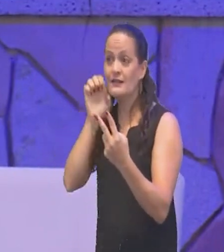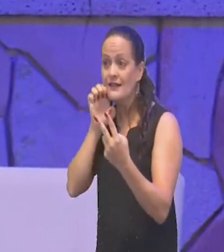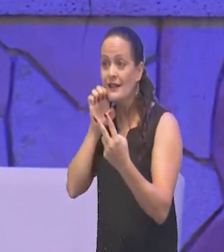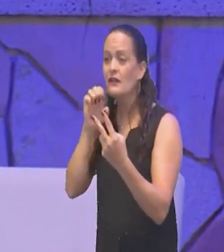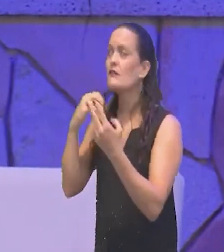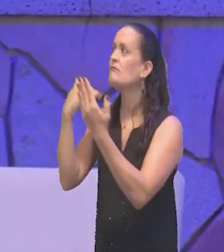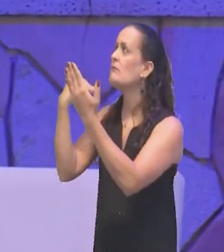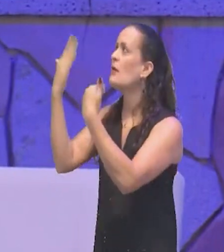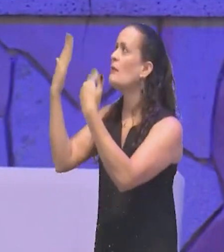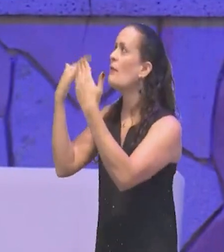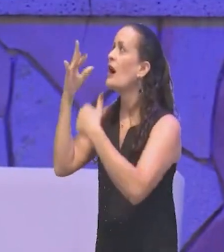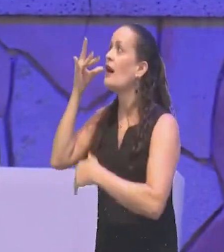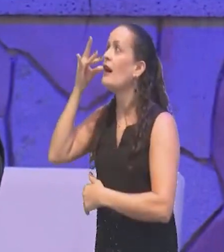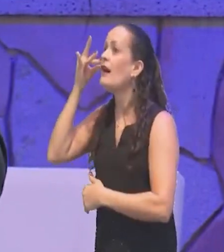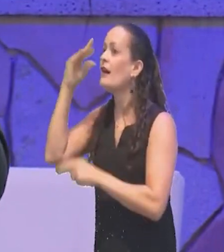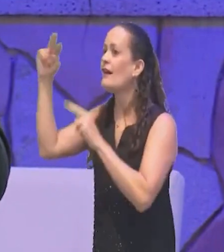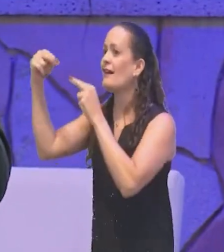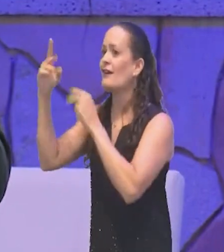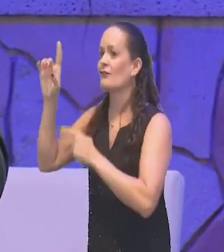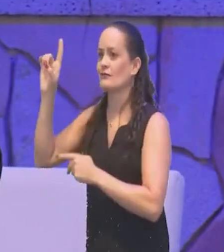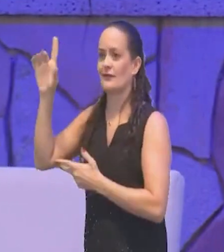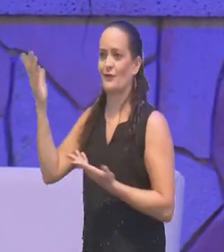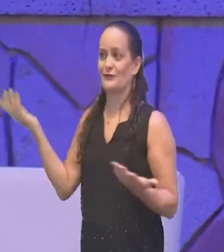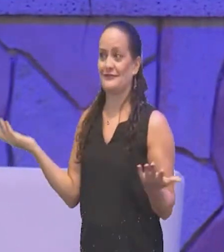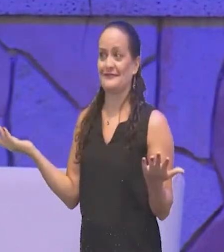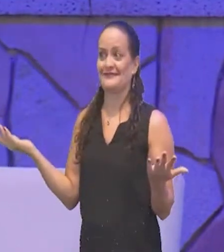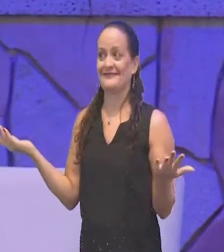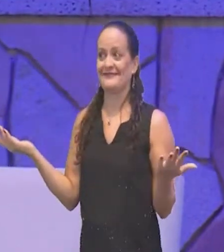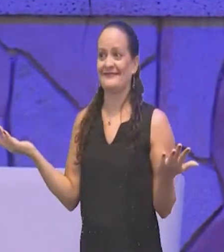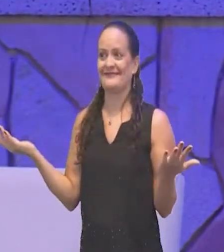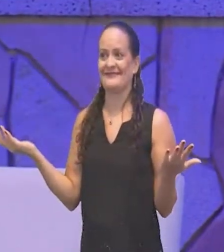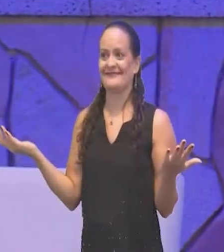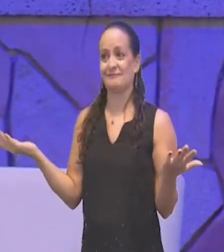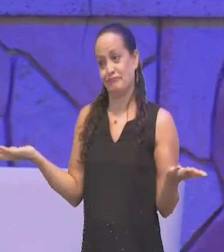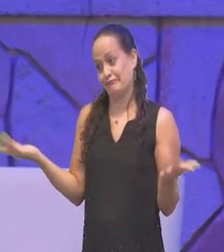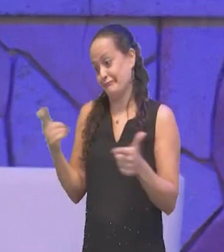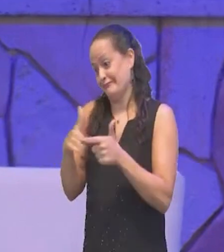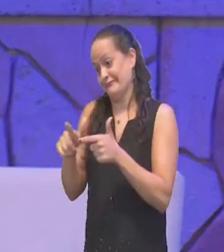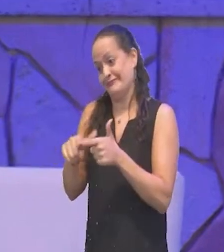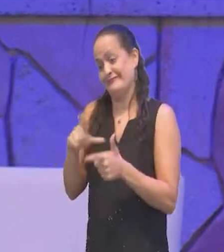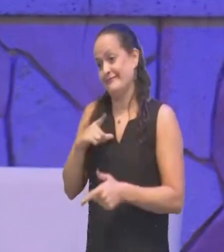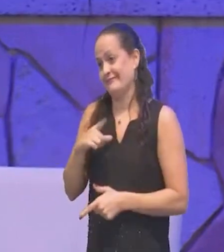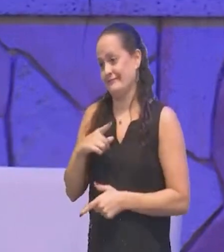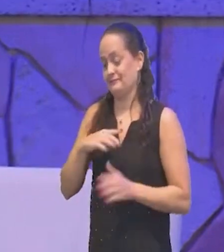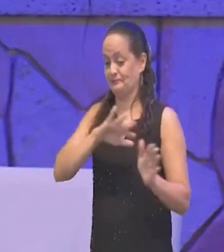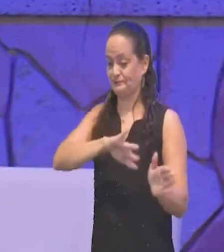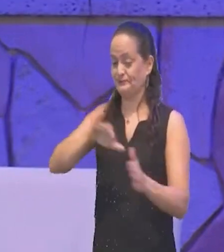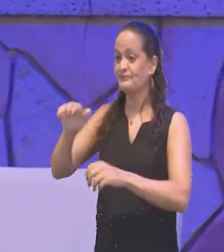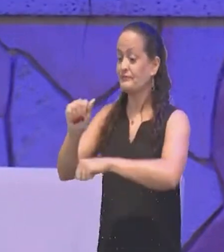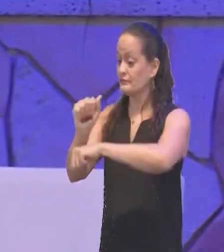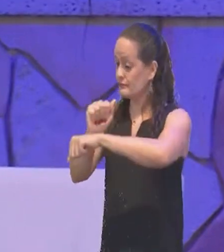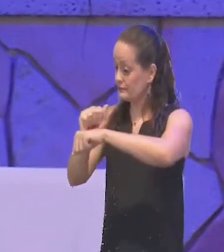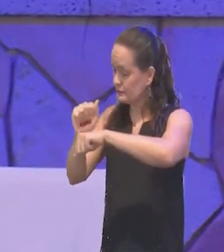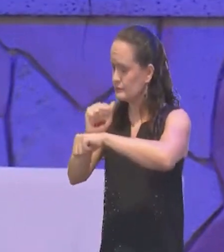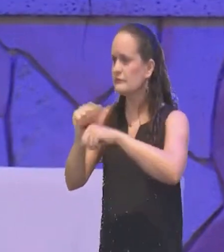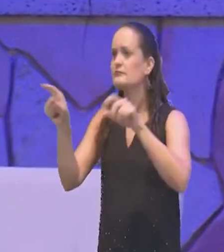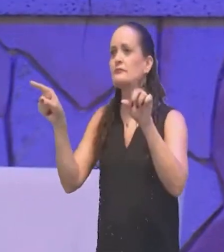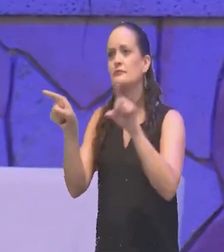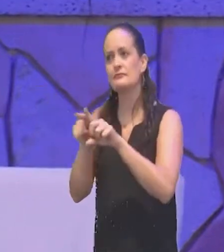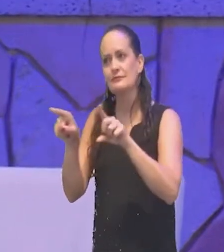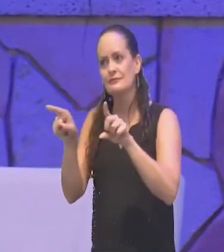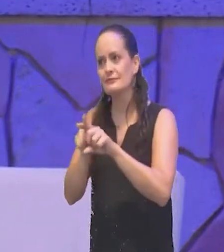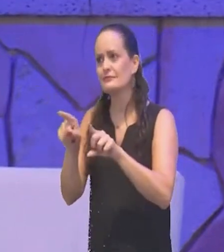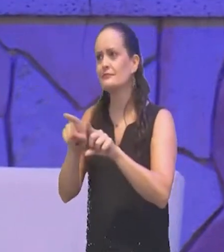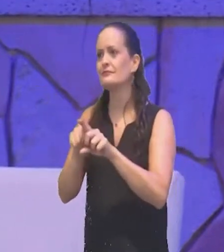face a face, conversava com o Senhor. A família de Abraão, por exemplo, queridos, também enfrentou uma grande crise